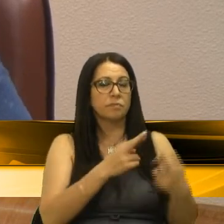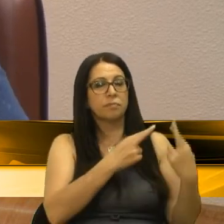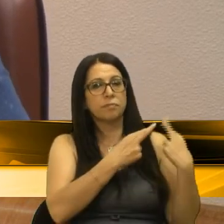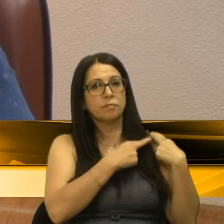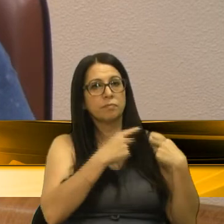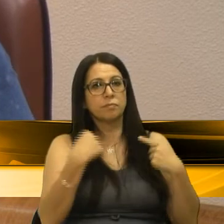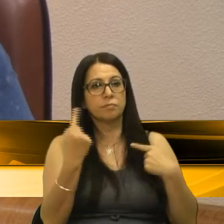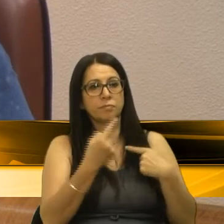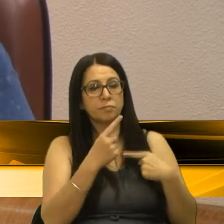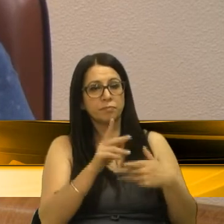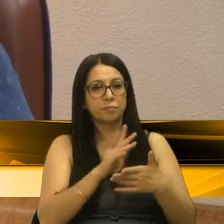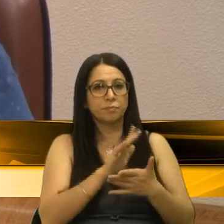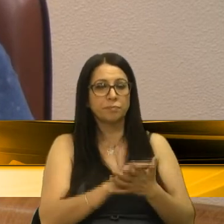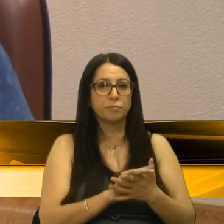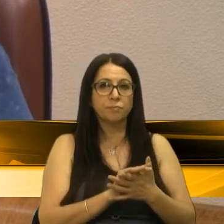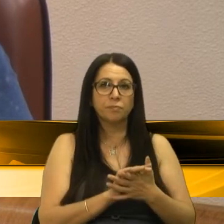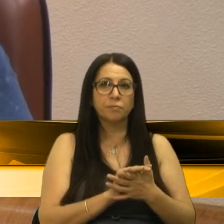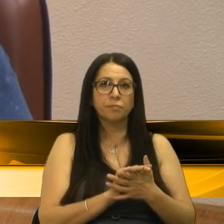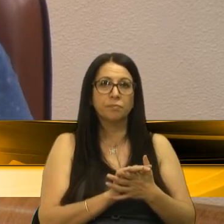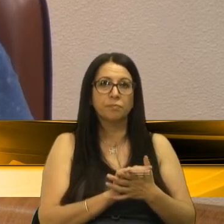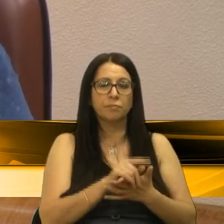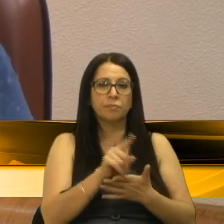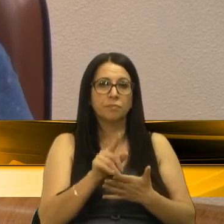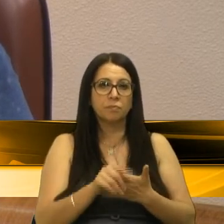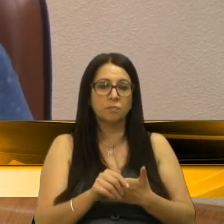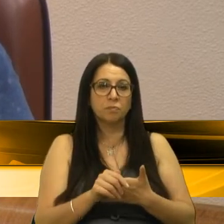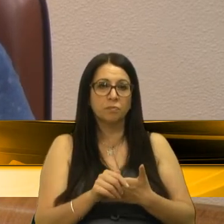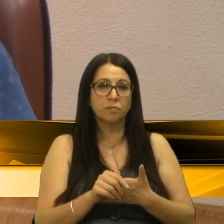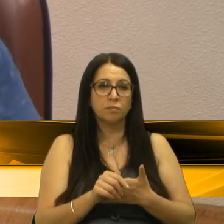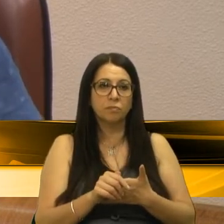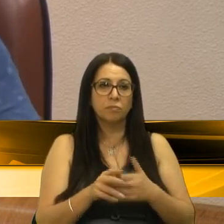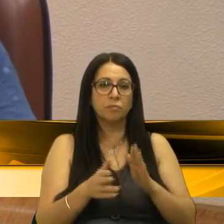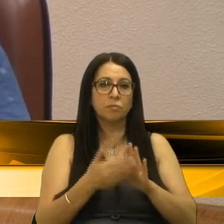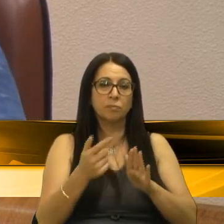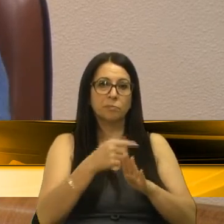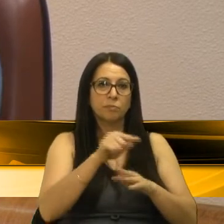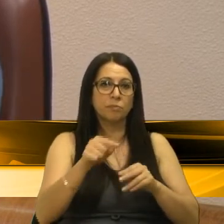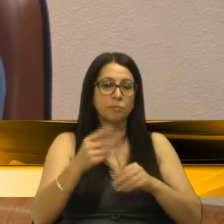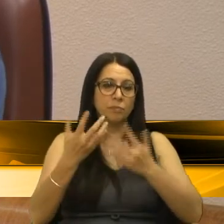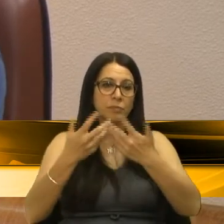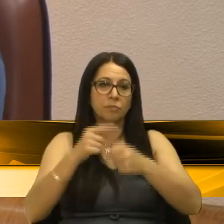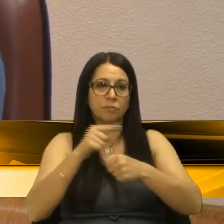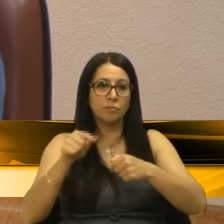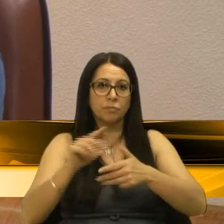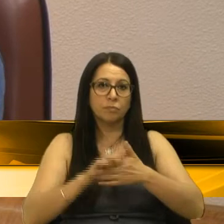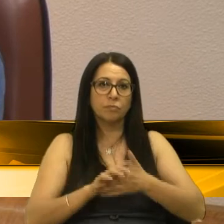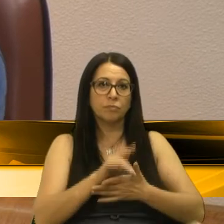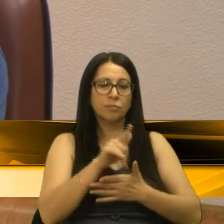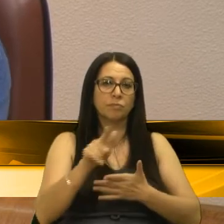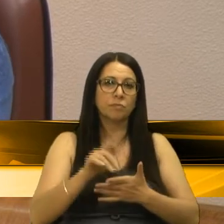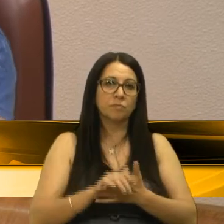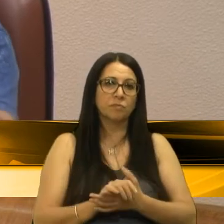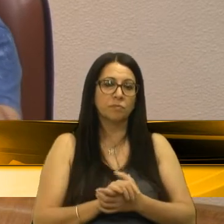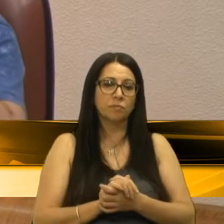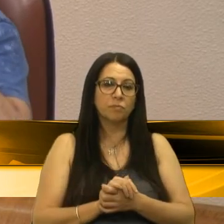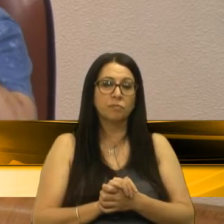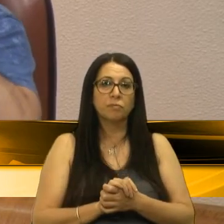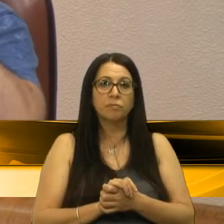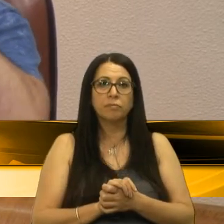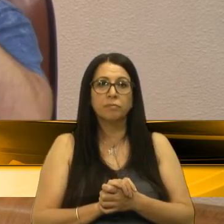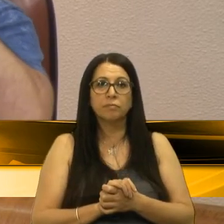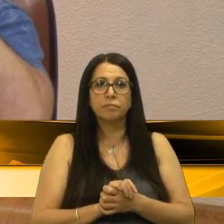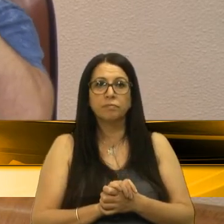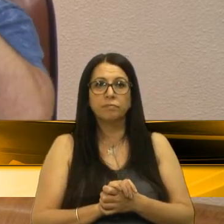principal quanto à ciência, à sua ciência das restrições impostas no funcionamento da atividade complementar.